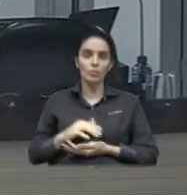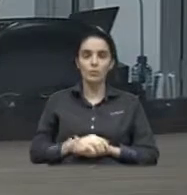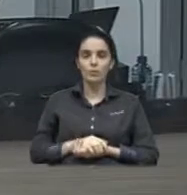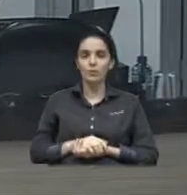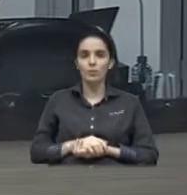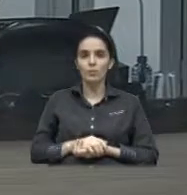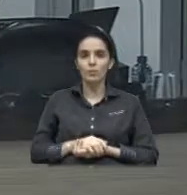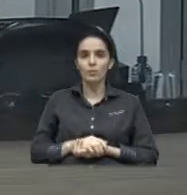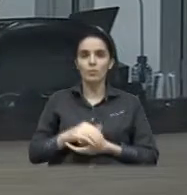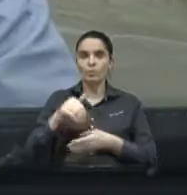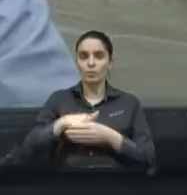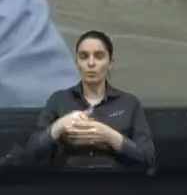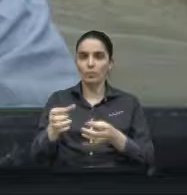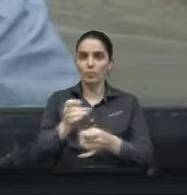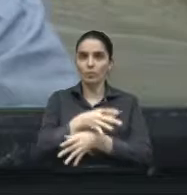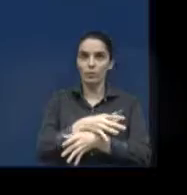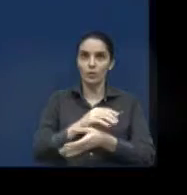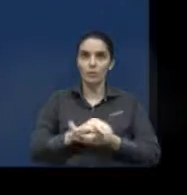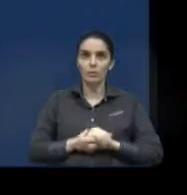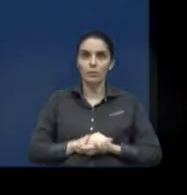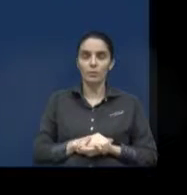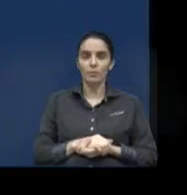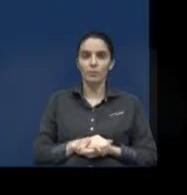Está encerrada a votação.